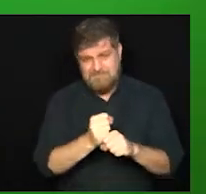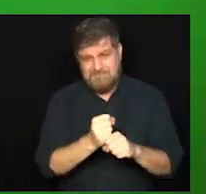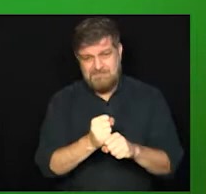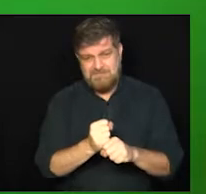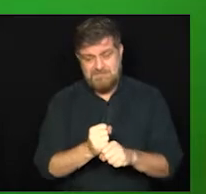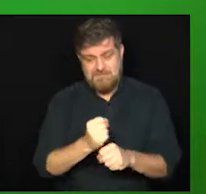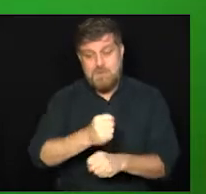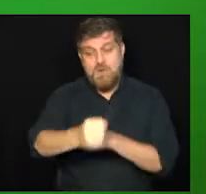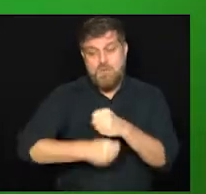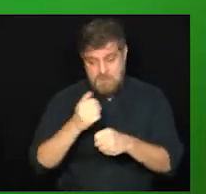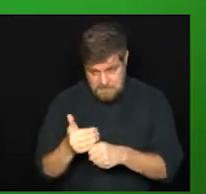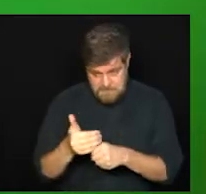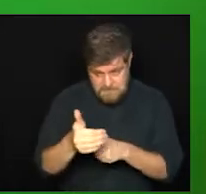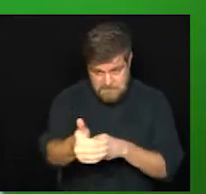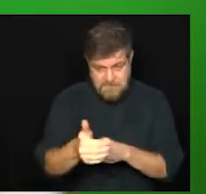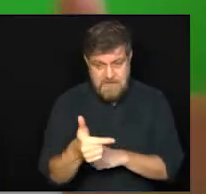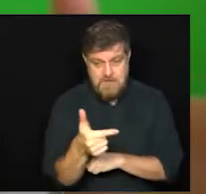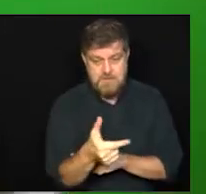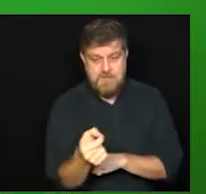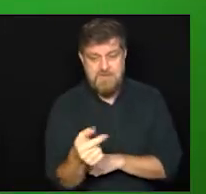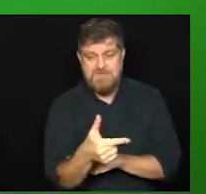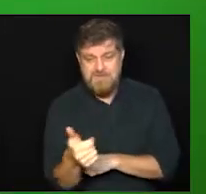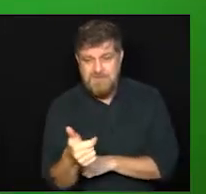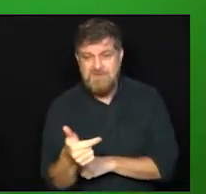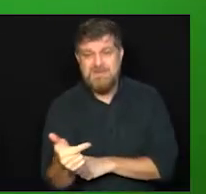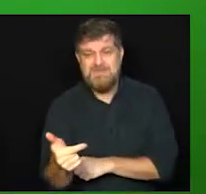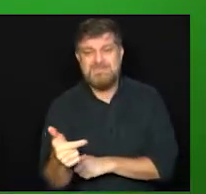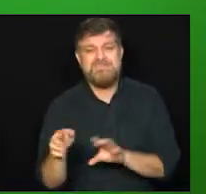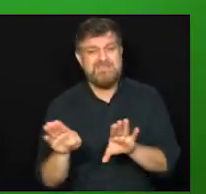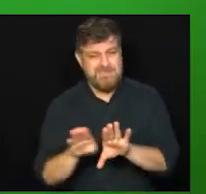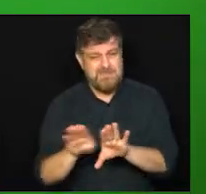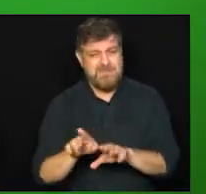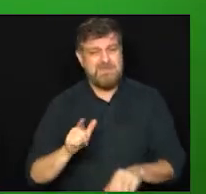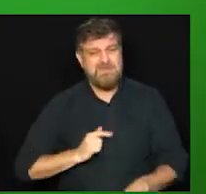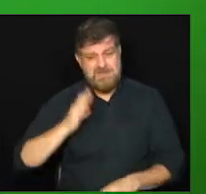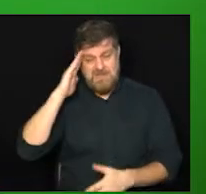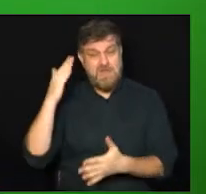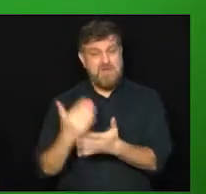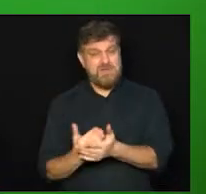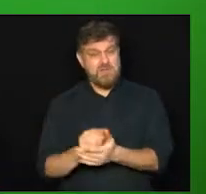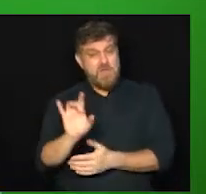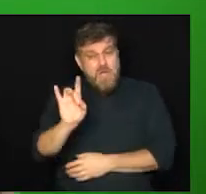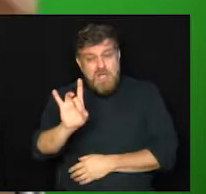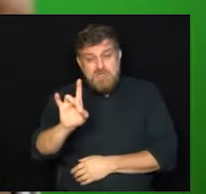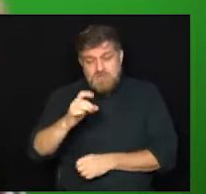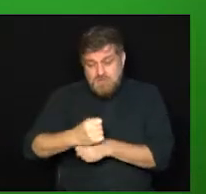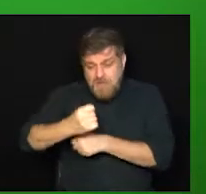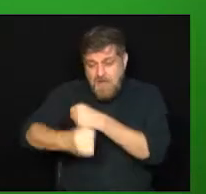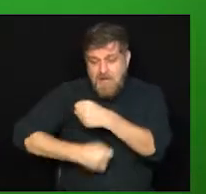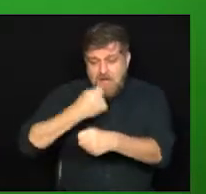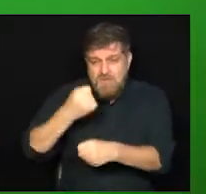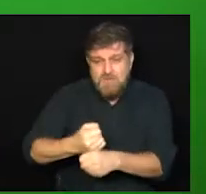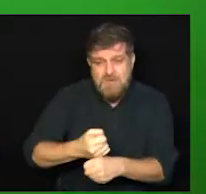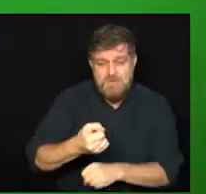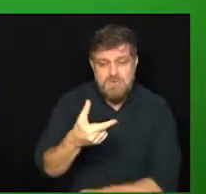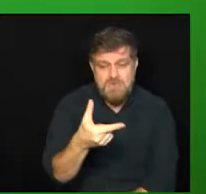2022 também, e talvez a gente possa sonhar com algo em 2023,